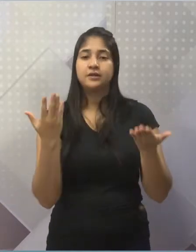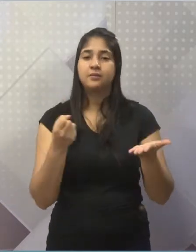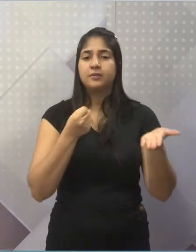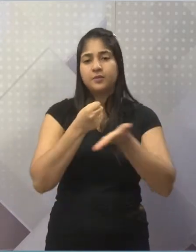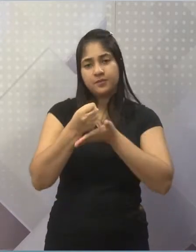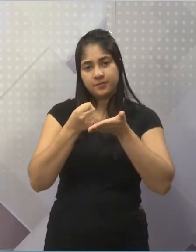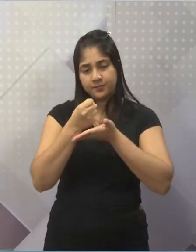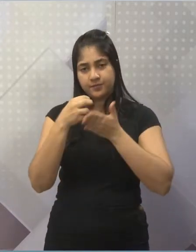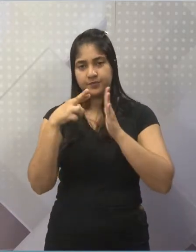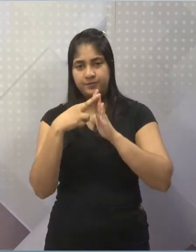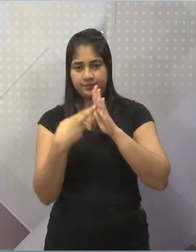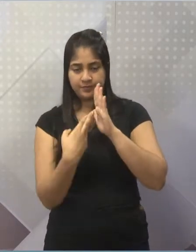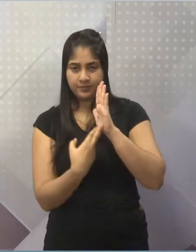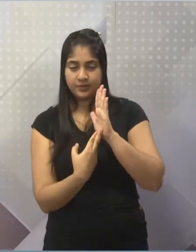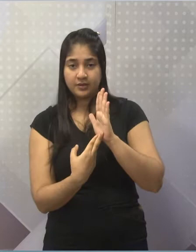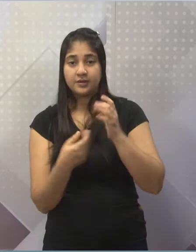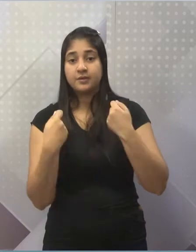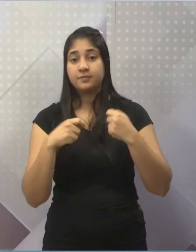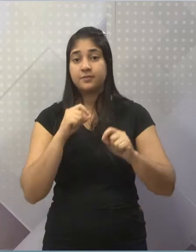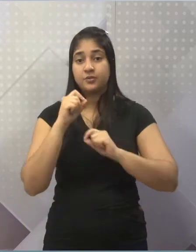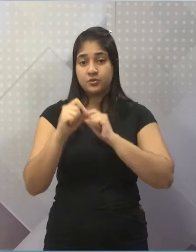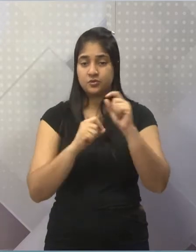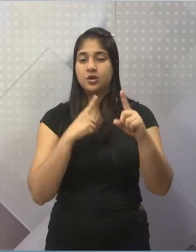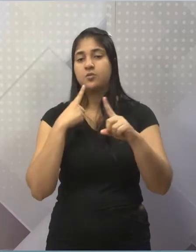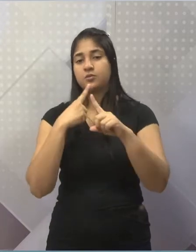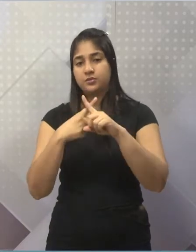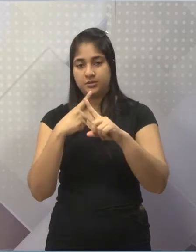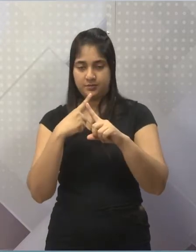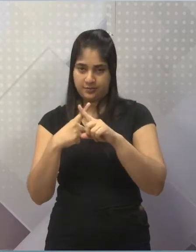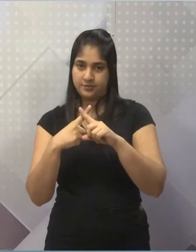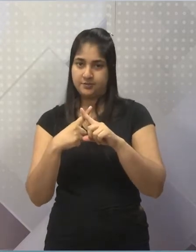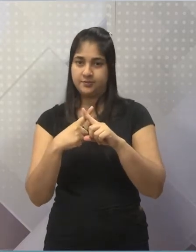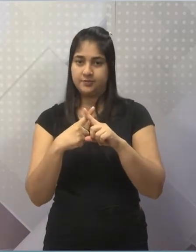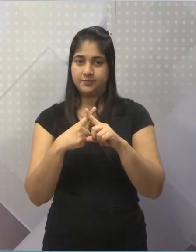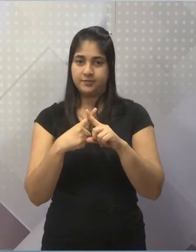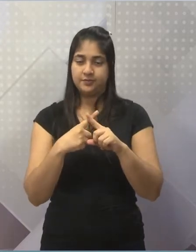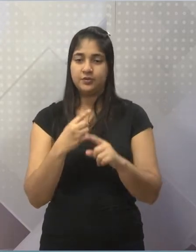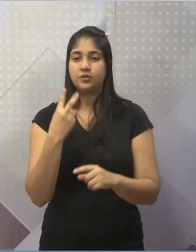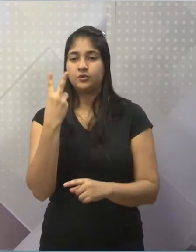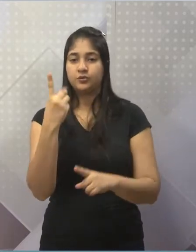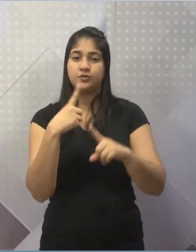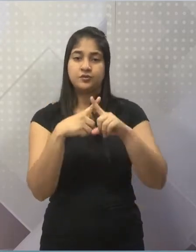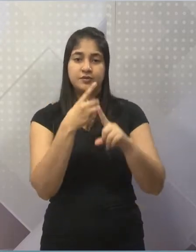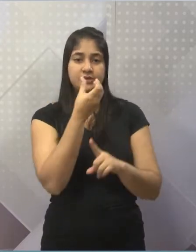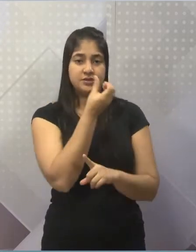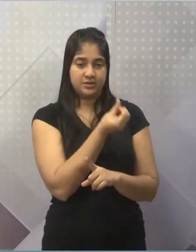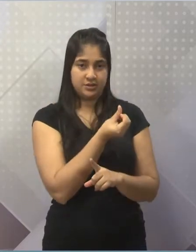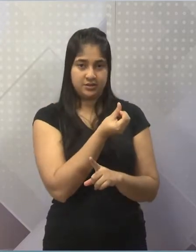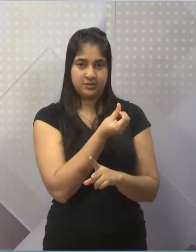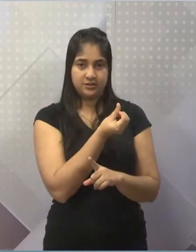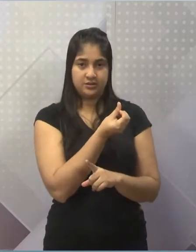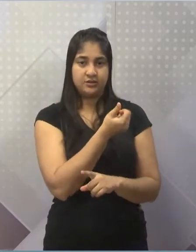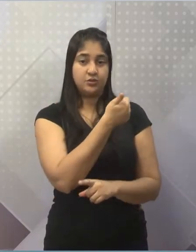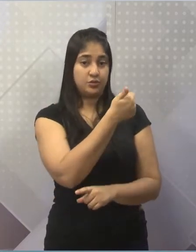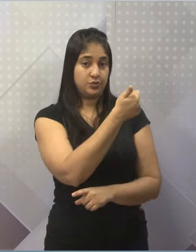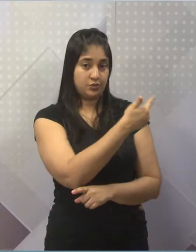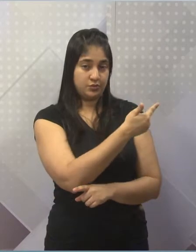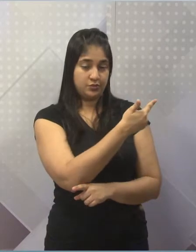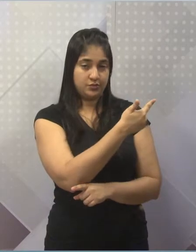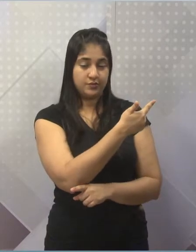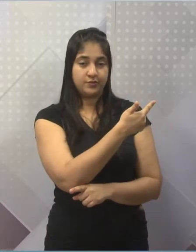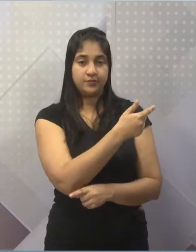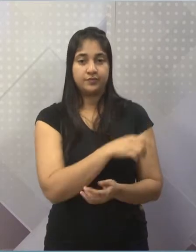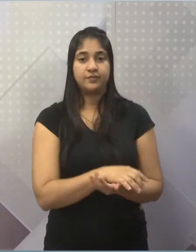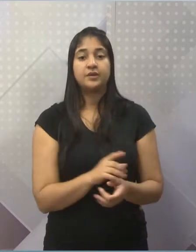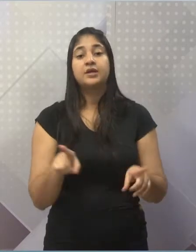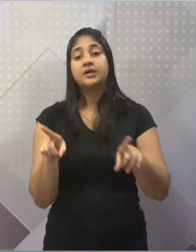propriedade fundamental, a gente precisa multiplicar esses dois. 2 vezes 6, 12. E a